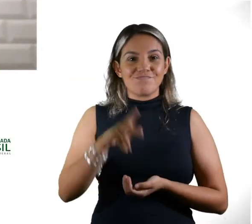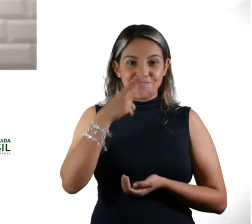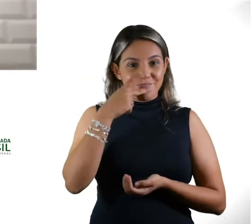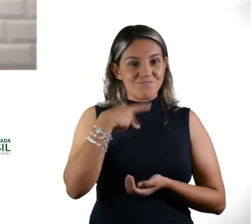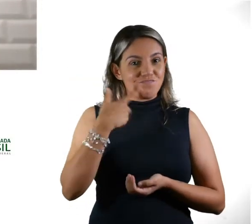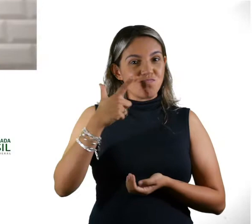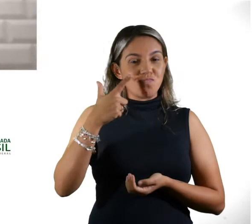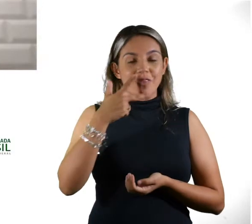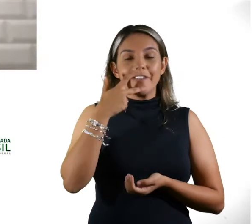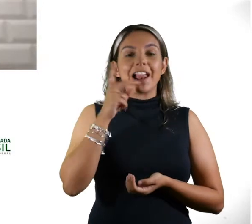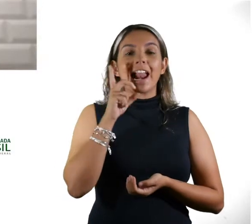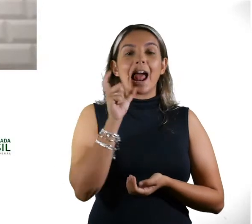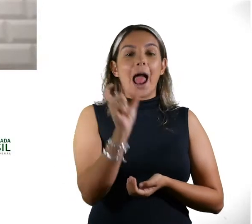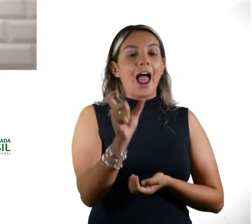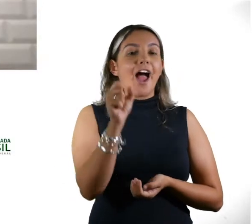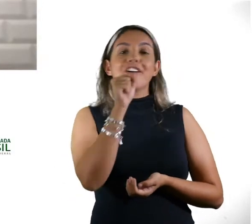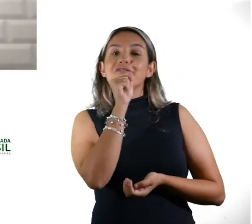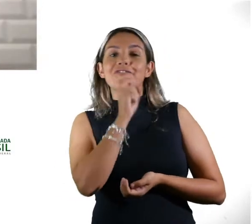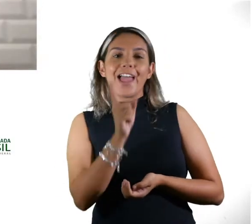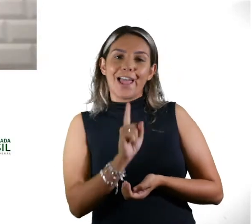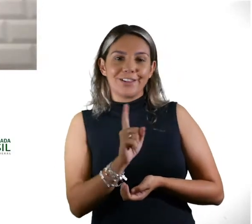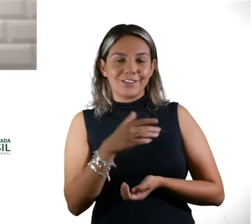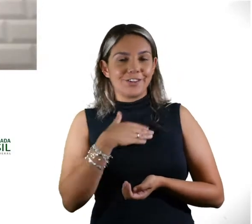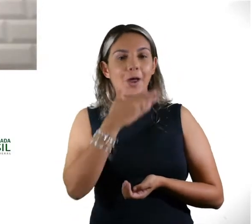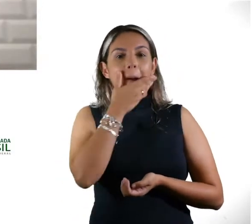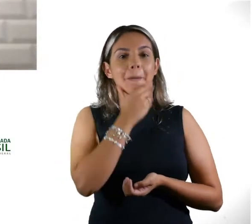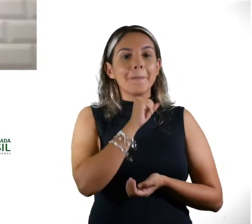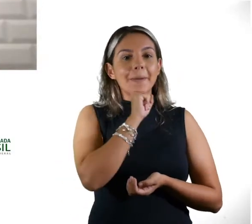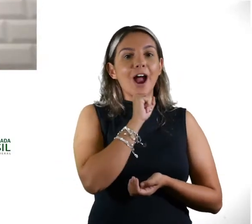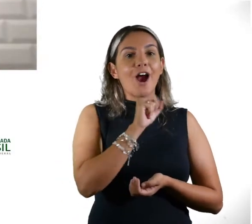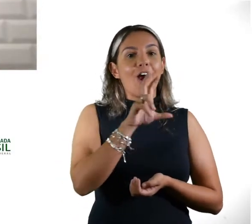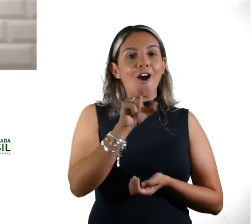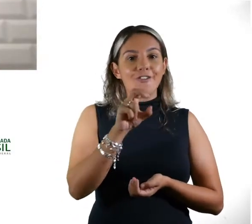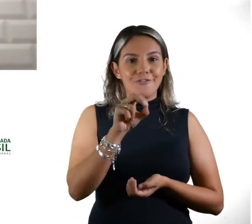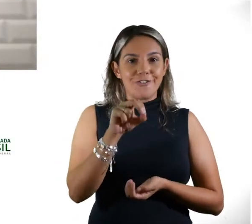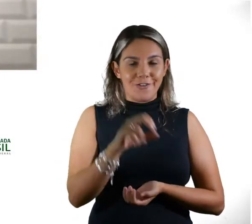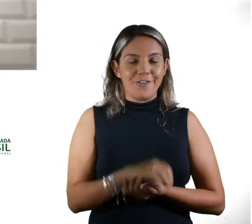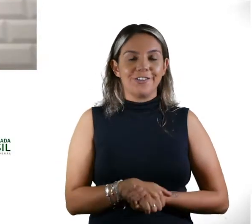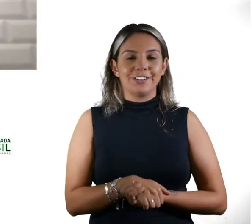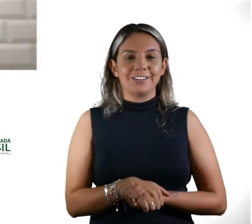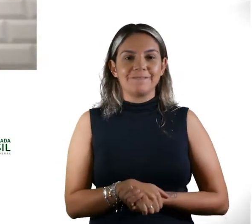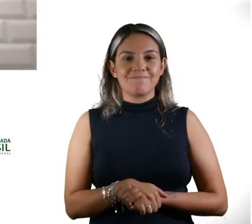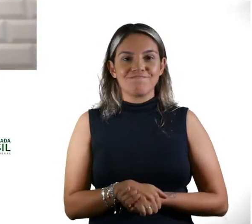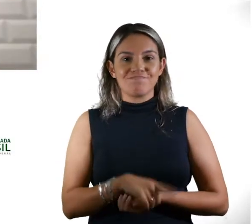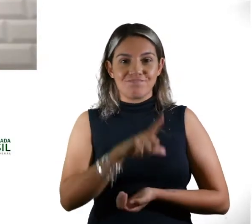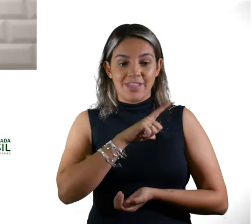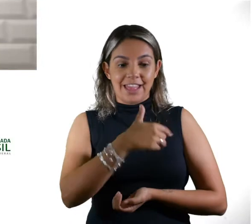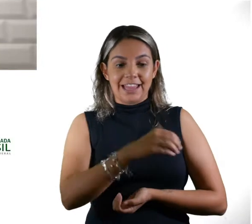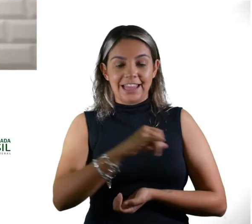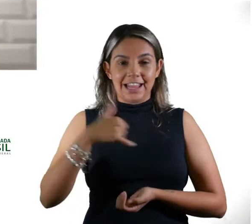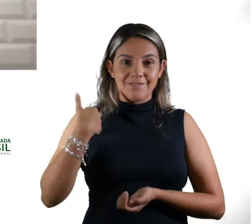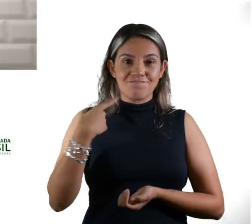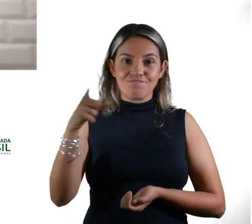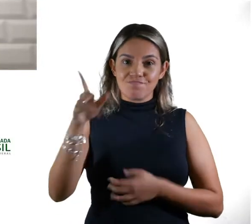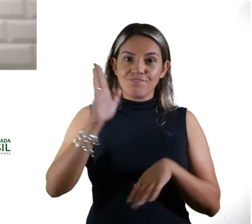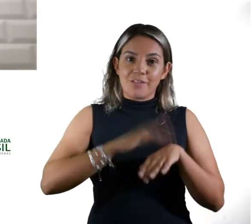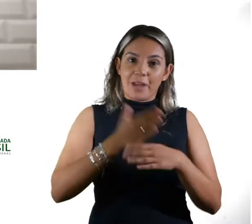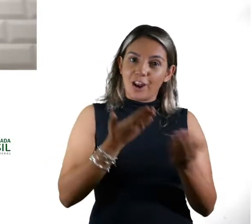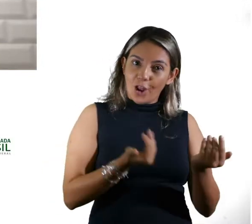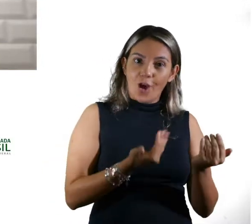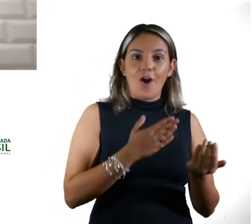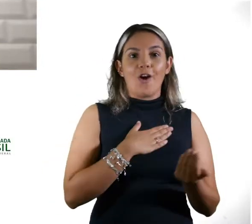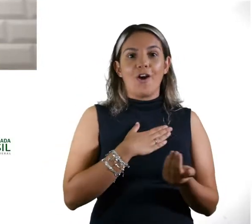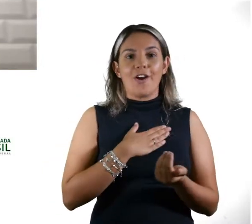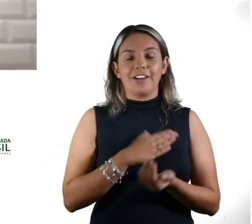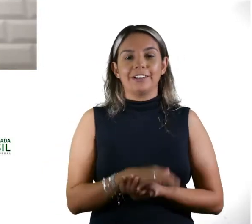Tem outros dois. No meu caso, por exemplo, eu sou pai-avô mesmo, assumido. Manuela tem 10 anos. Você não, você é mais novo, que